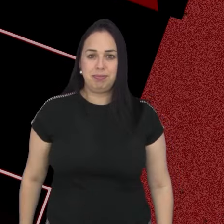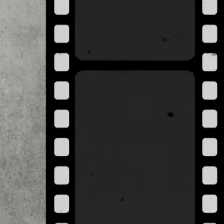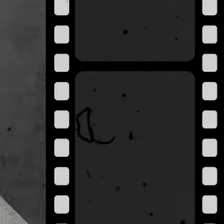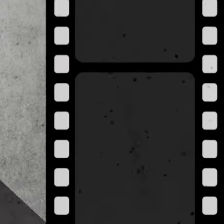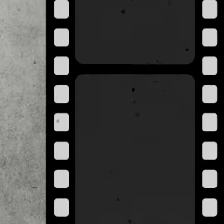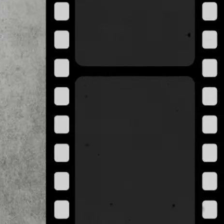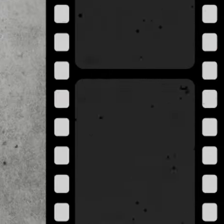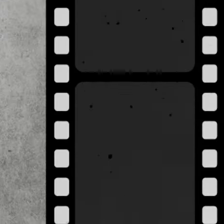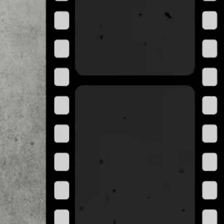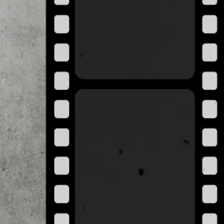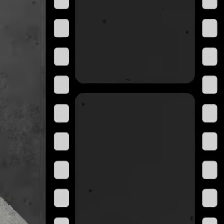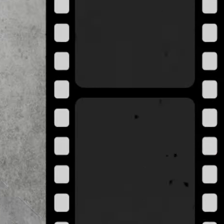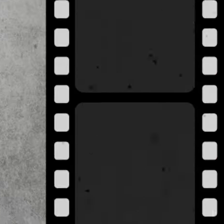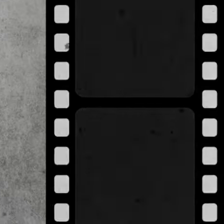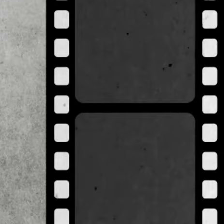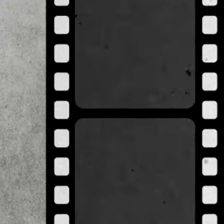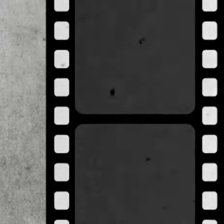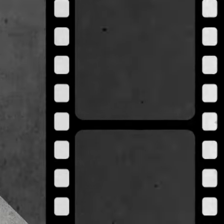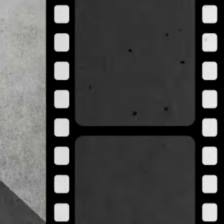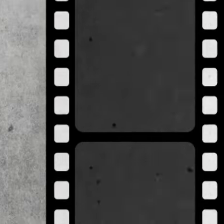mais!